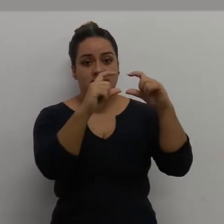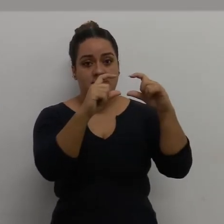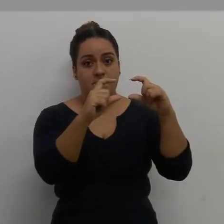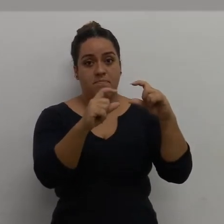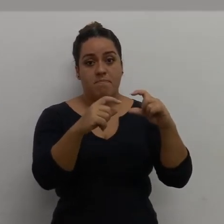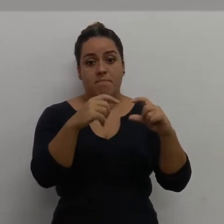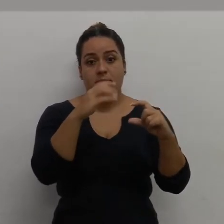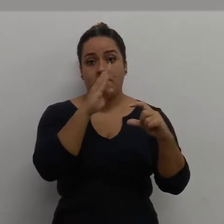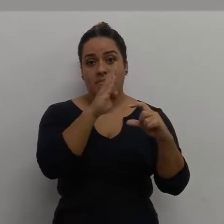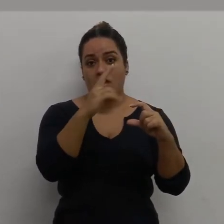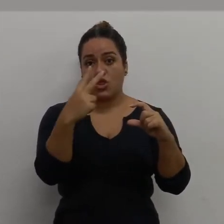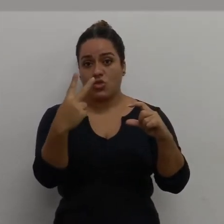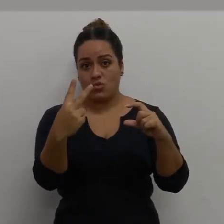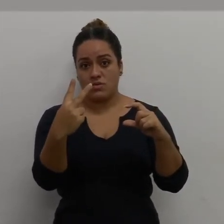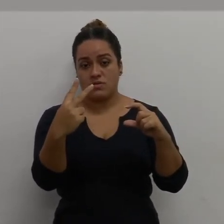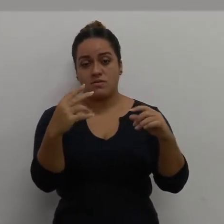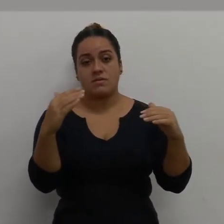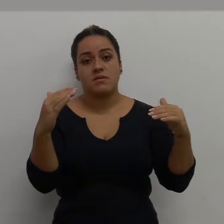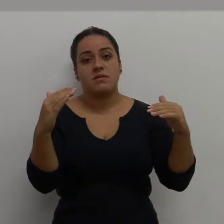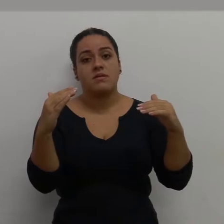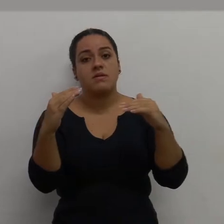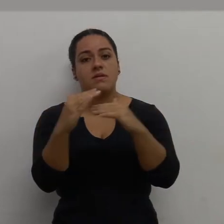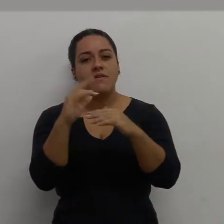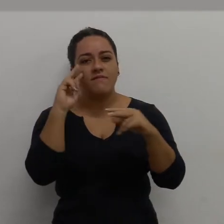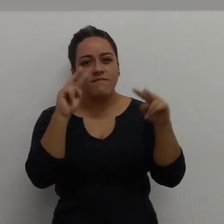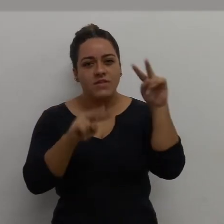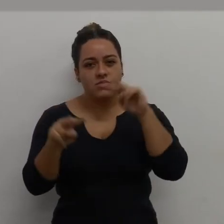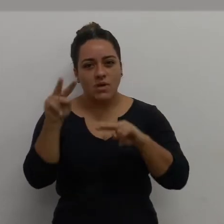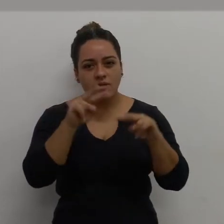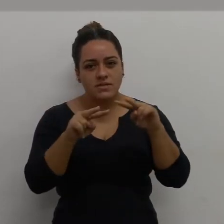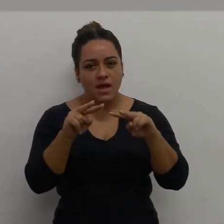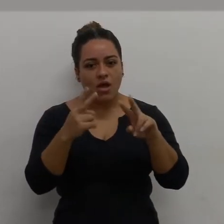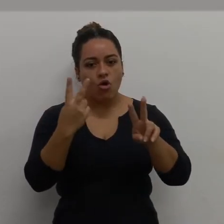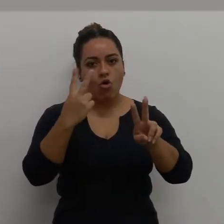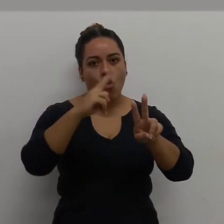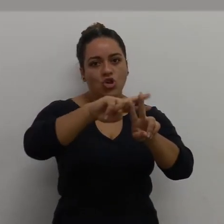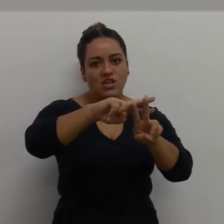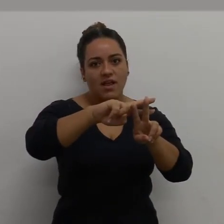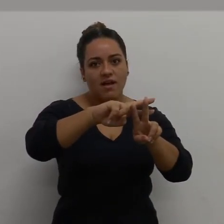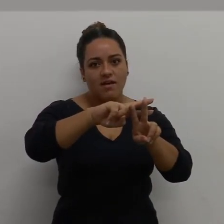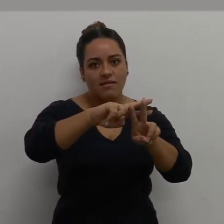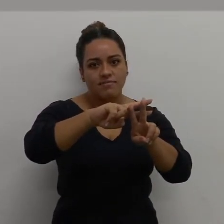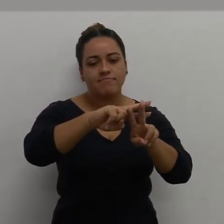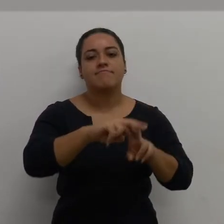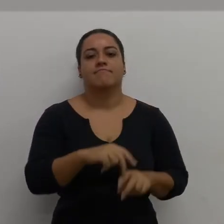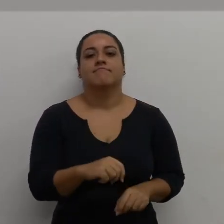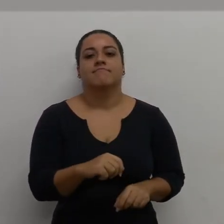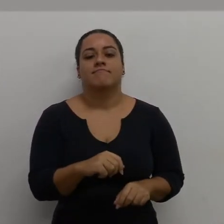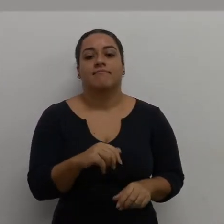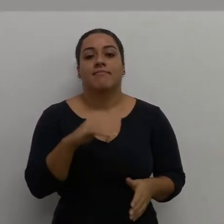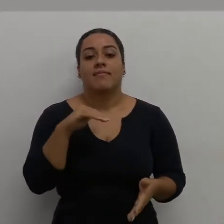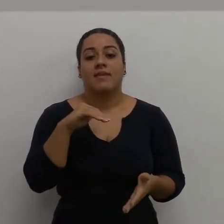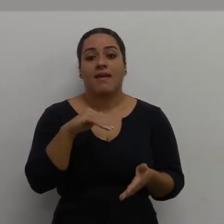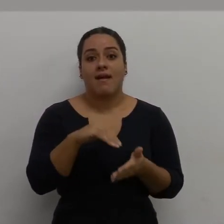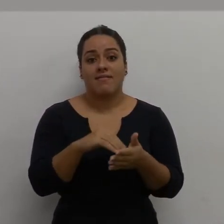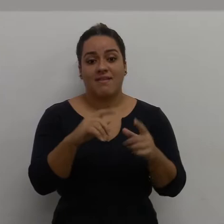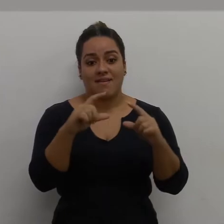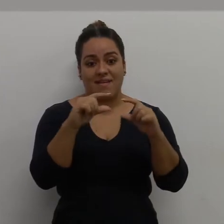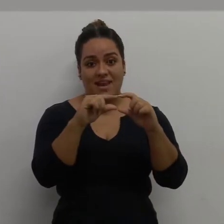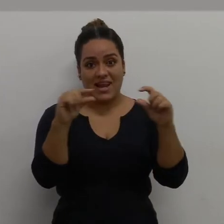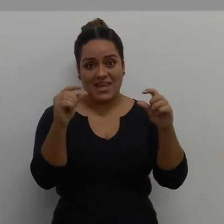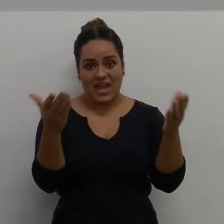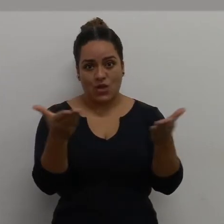célula B2 e formos em visualizar, congelar até a linha